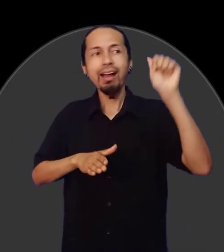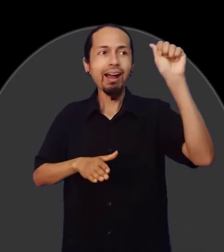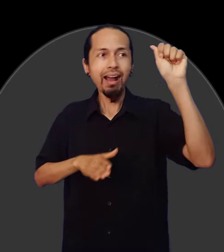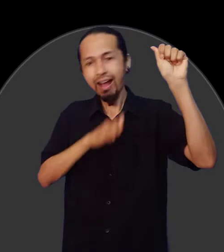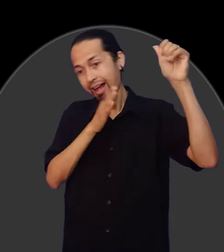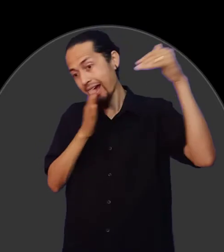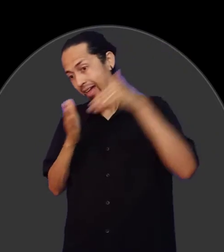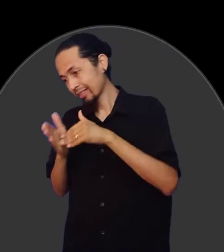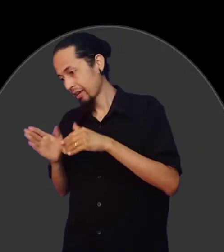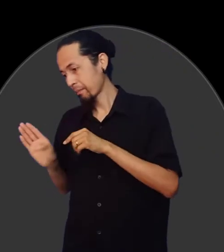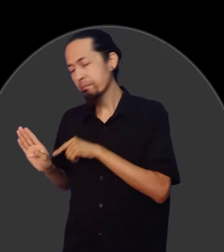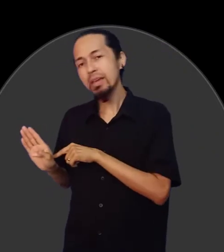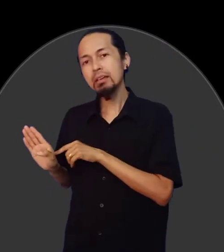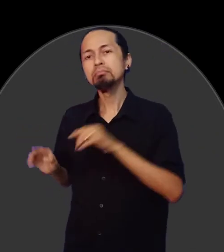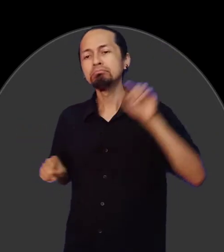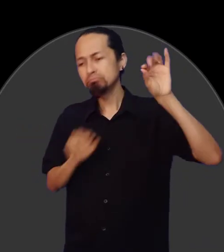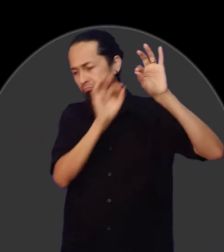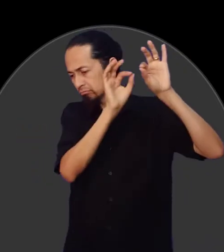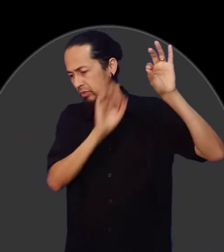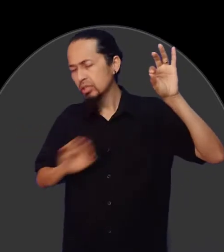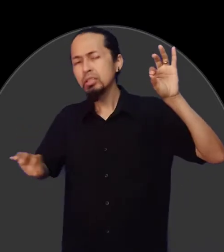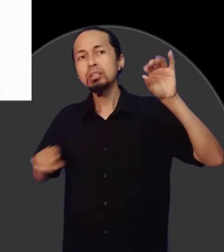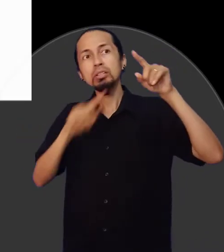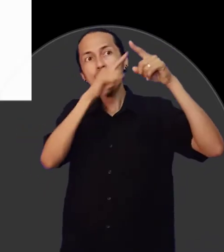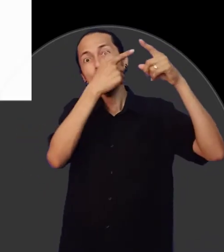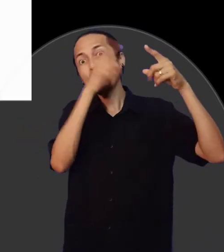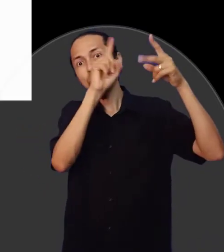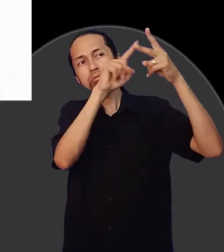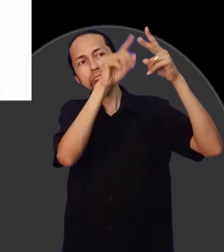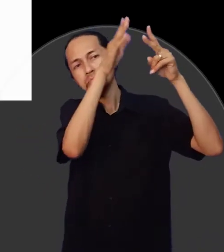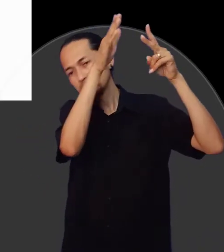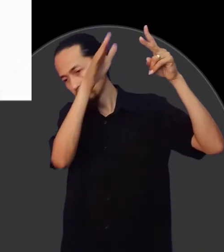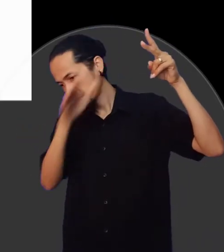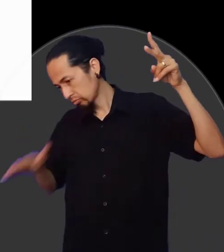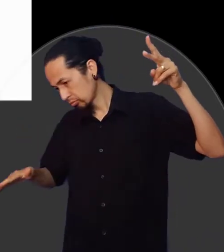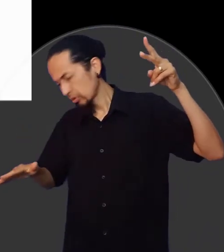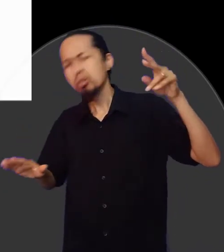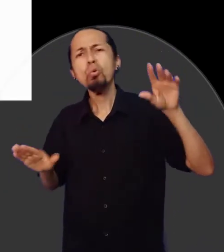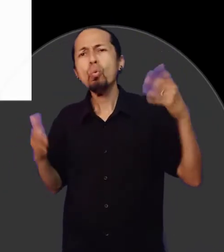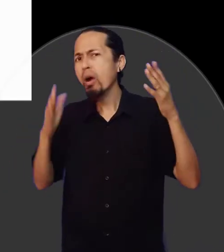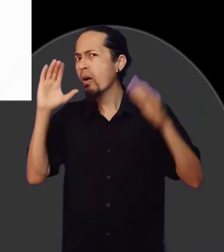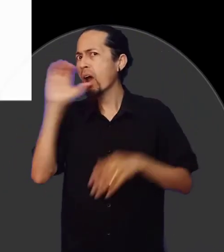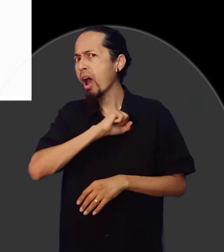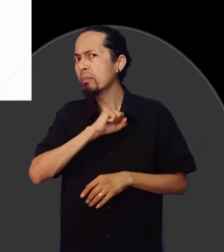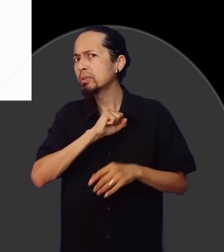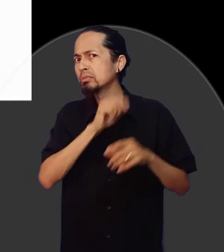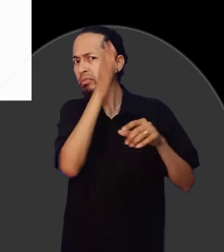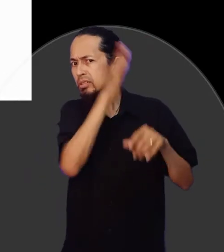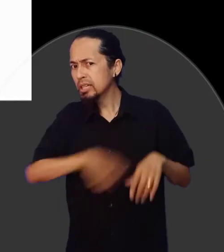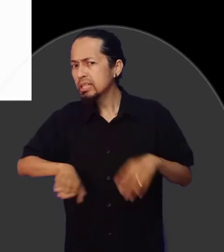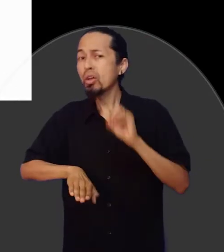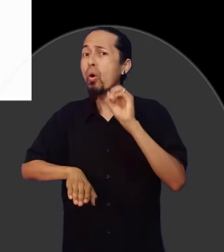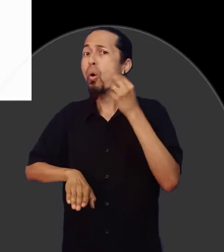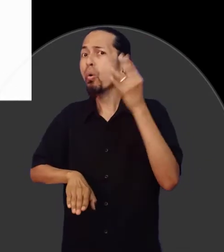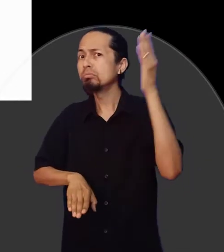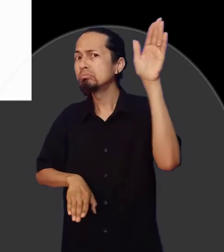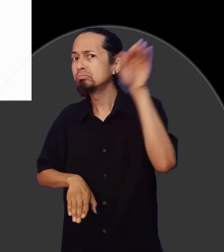B. Qual deles chegará primeiro no ponto B? Ou seja, qual o caminho mais rápido de descida?